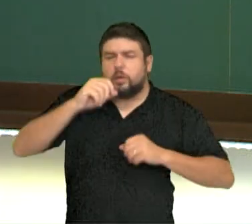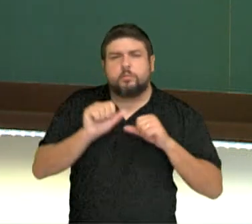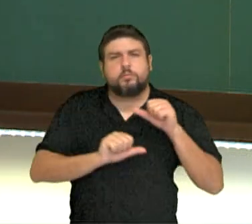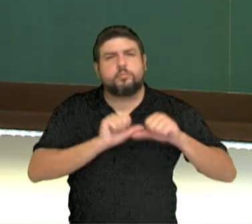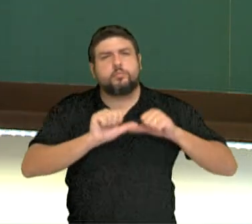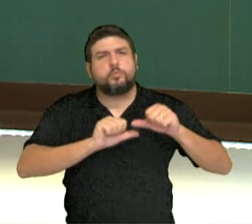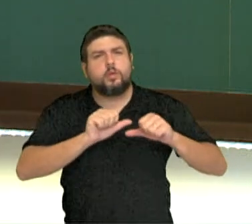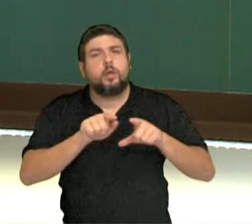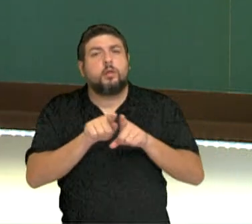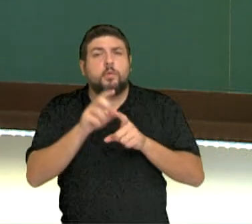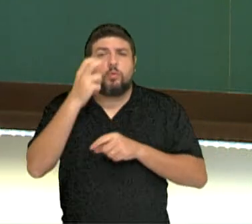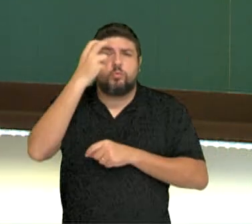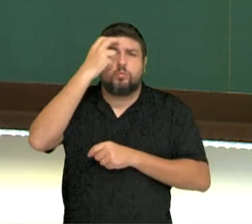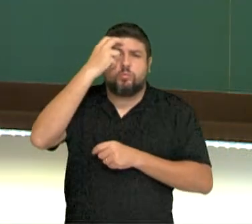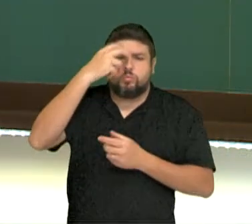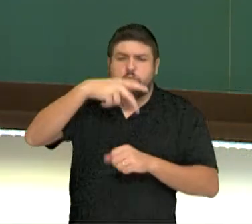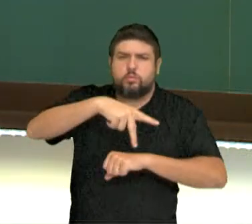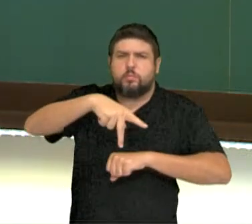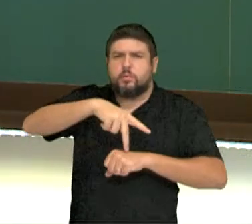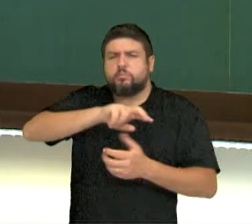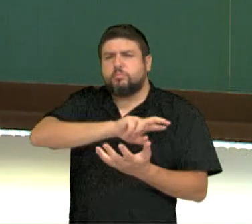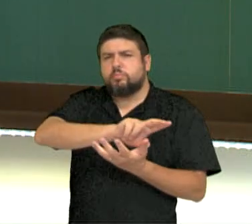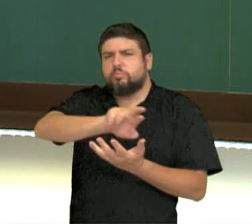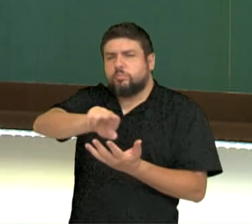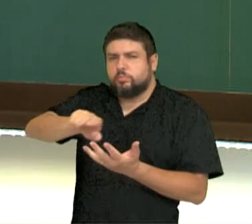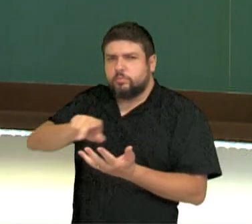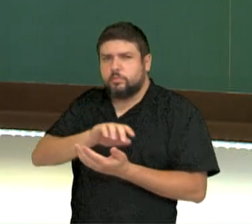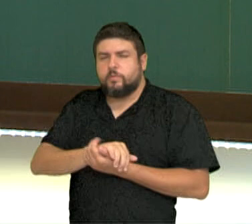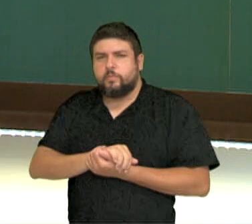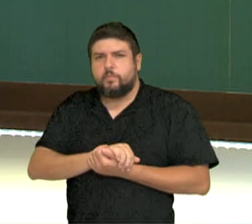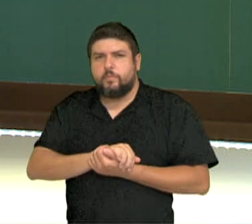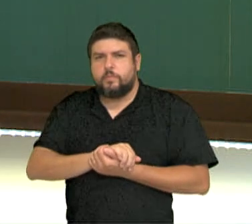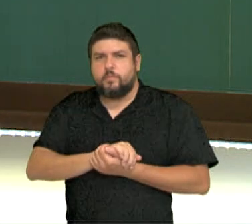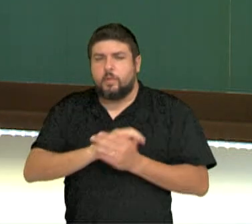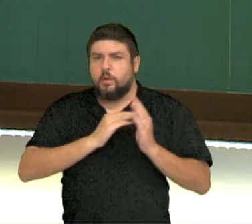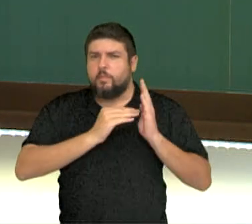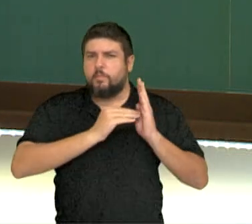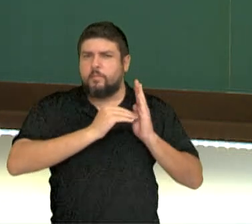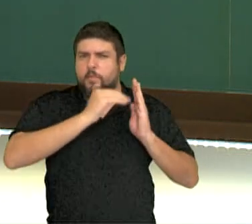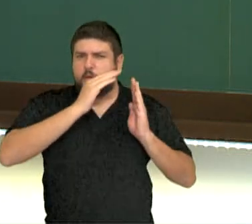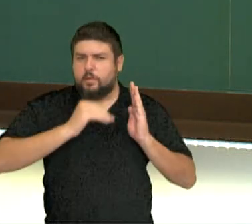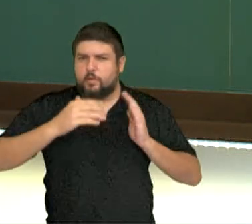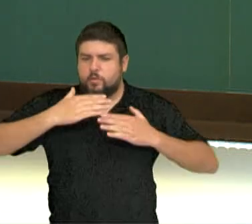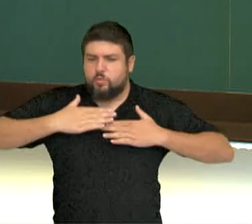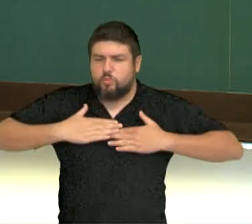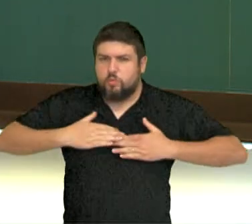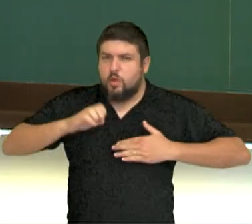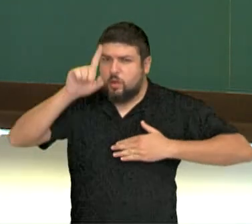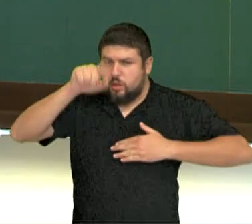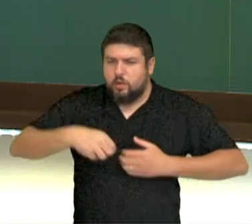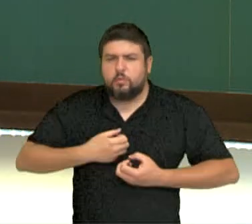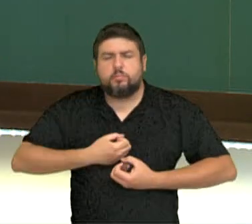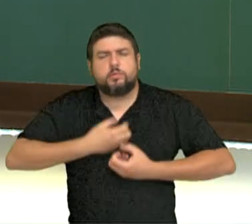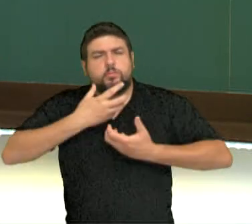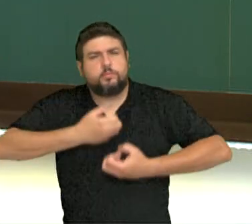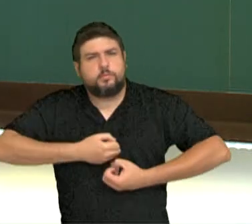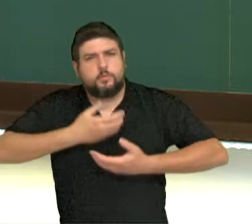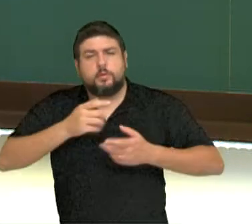países. Ao final, a estética pessoal é também uma forma de expressão humana, mas